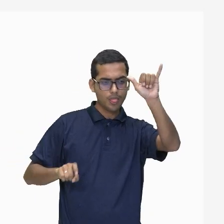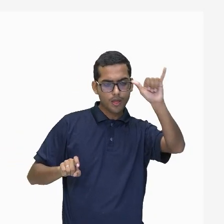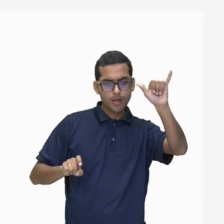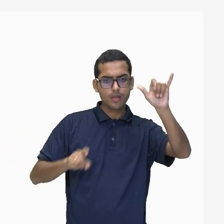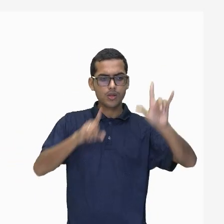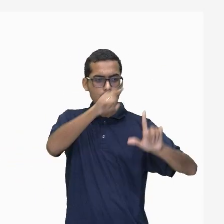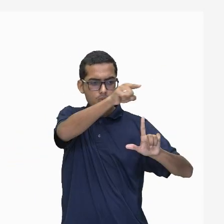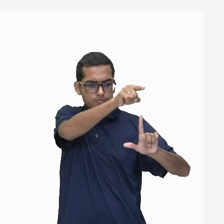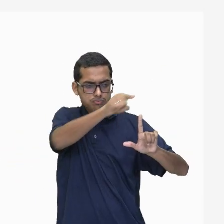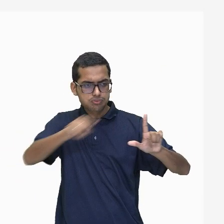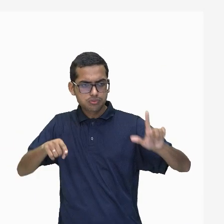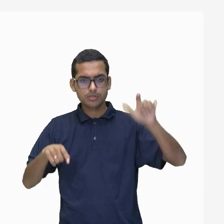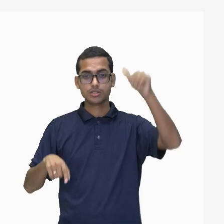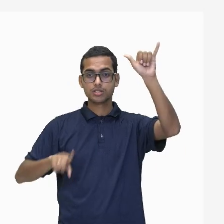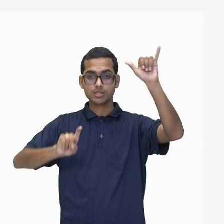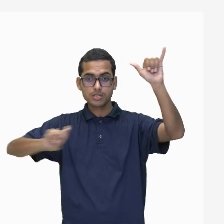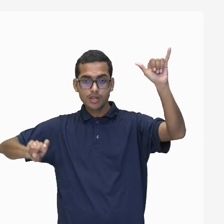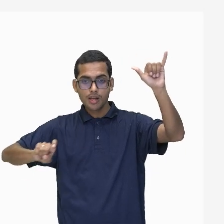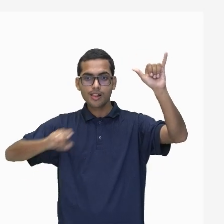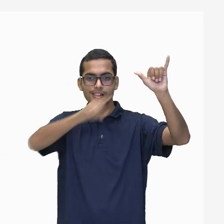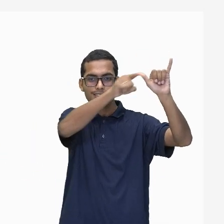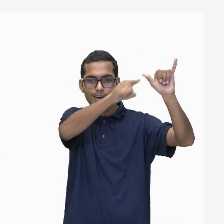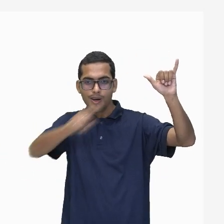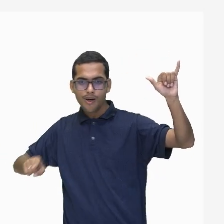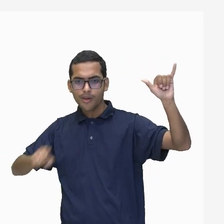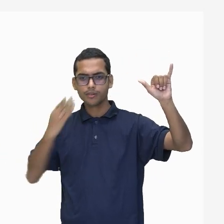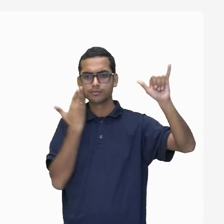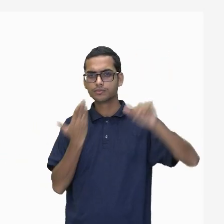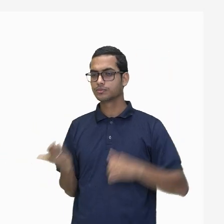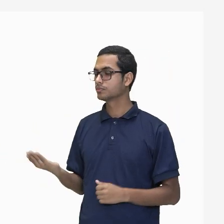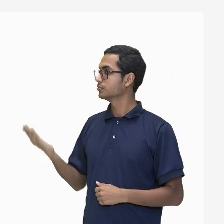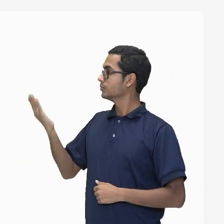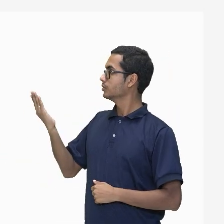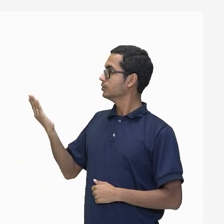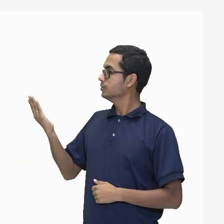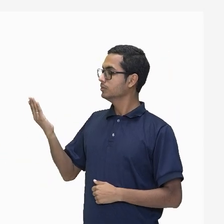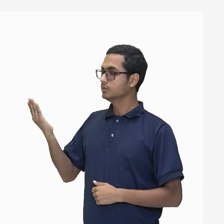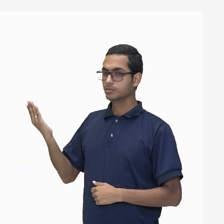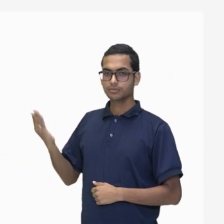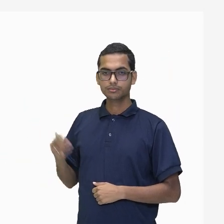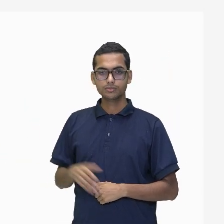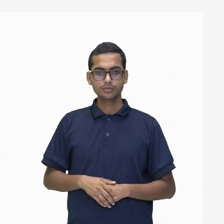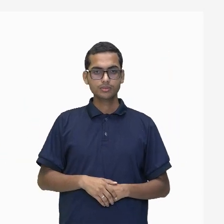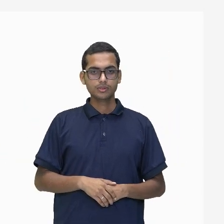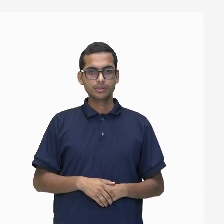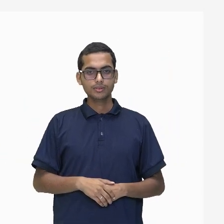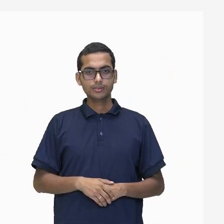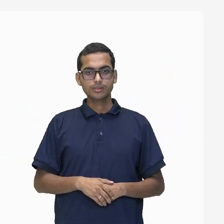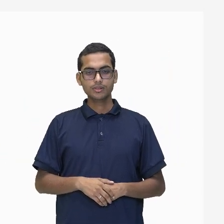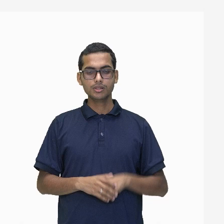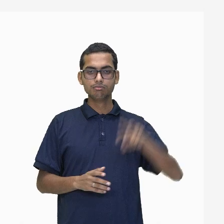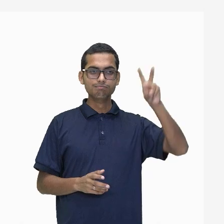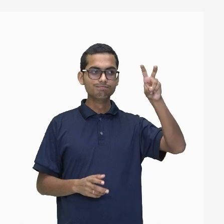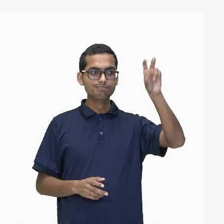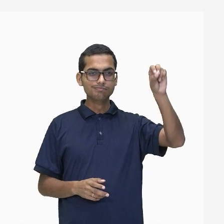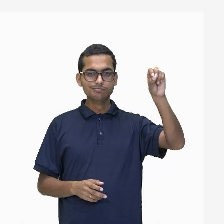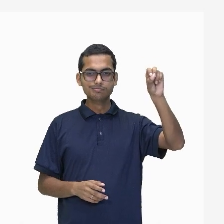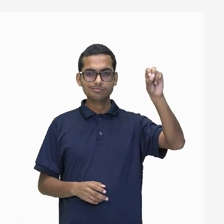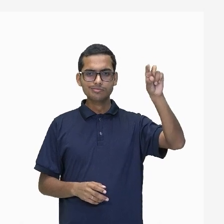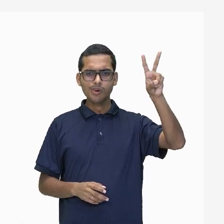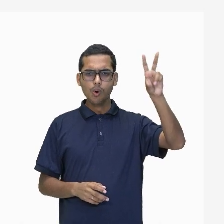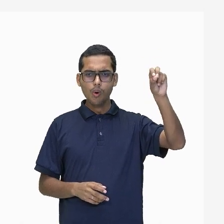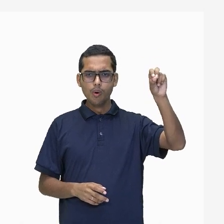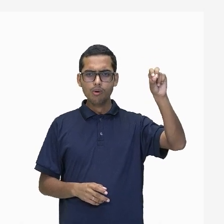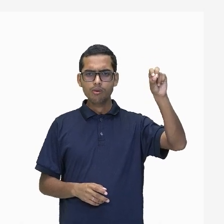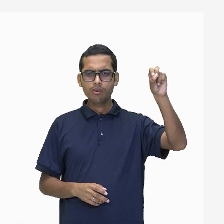onde é que essa reta está aqui, ó, intersectando o eixo de Y. Está bem no número 50. Ou